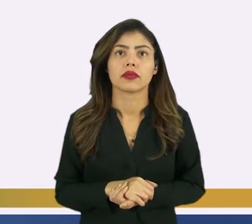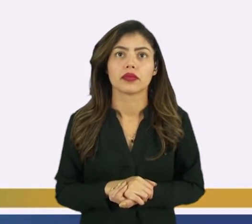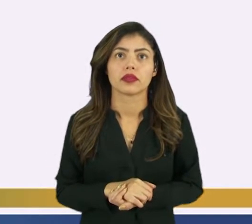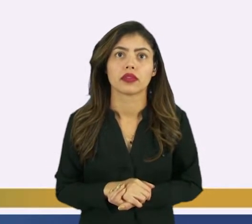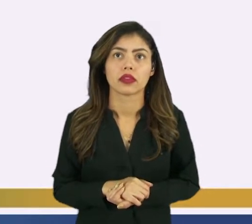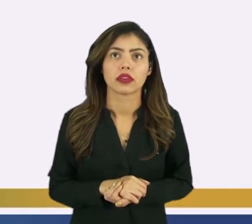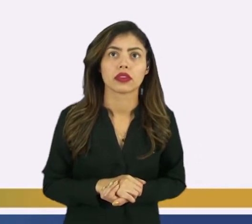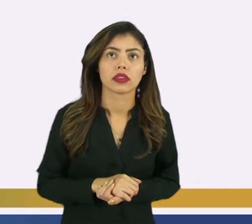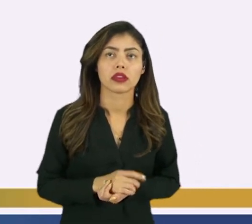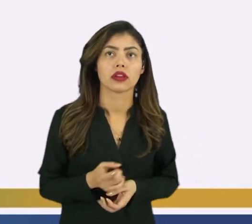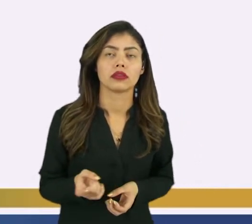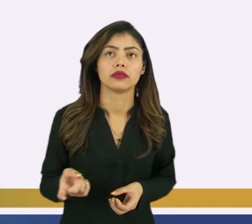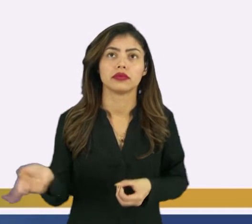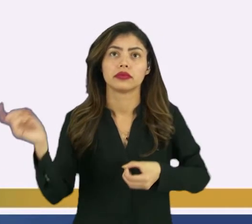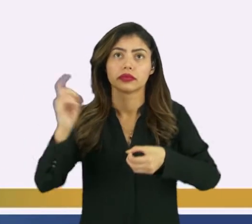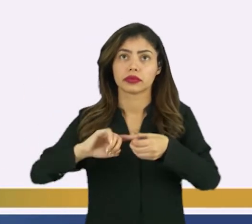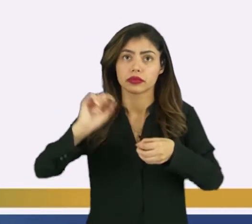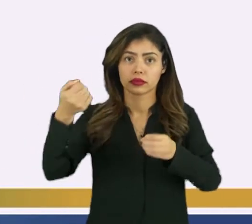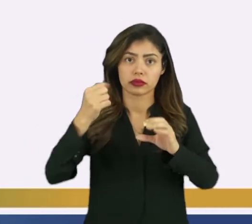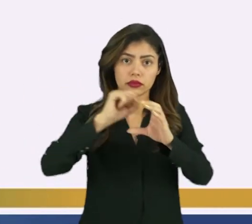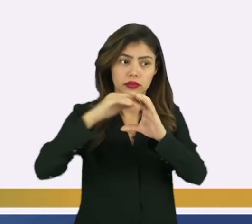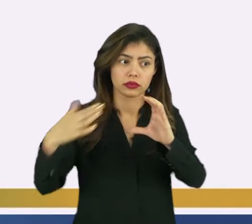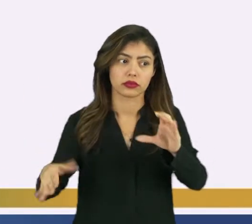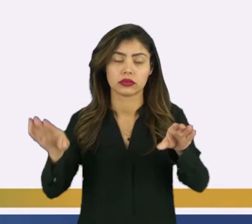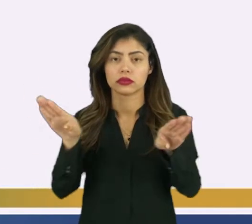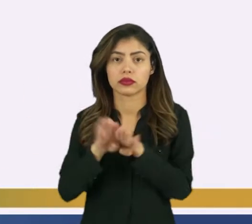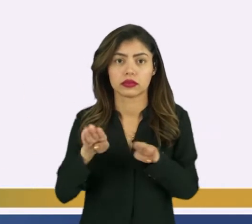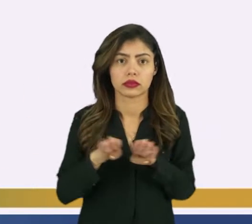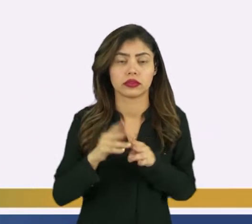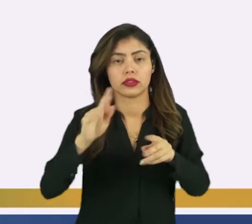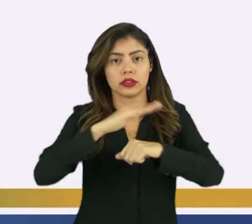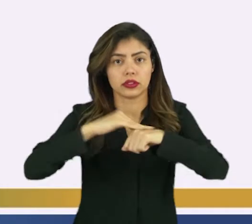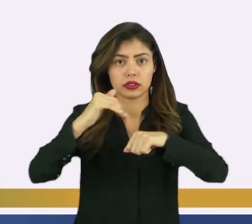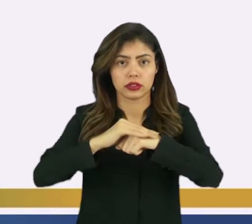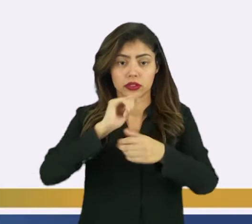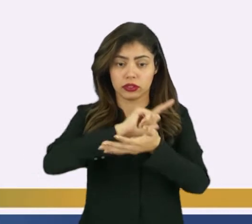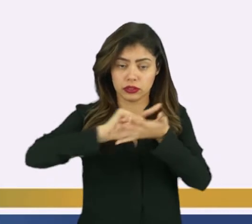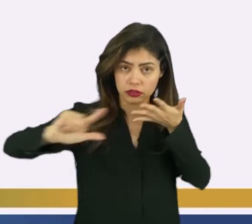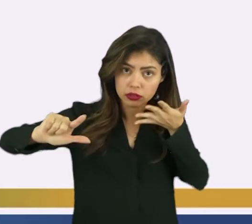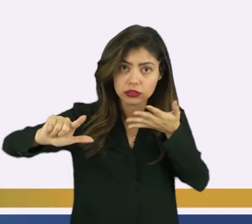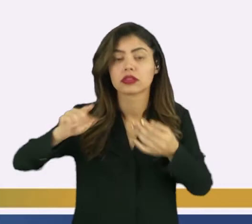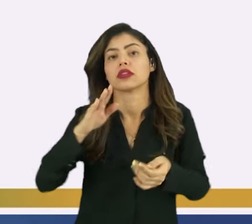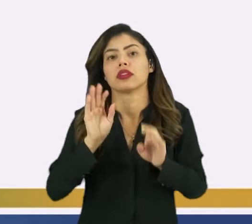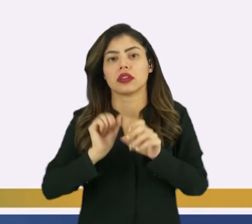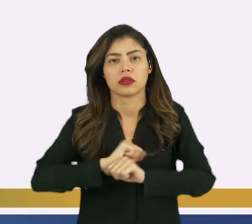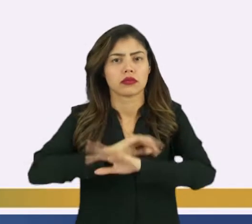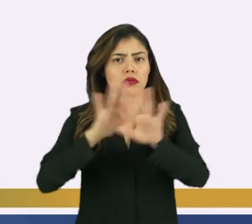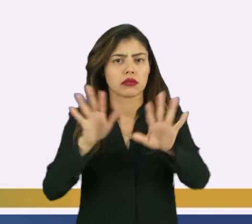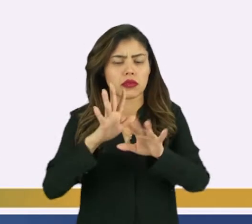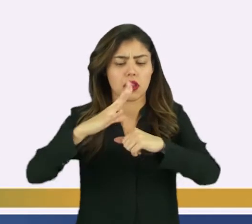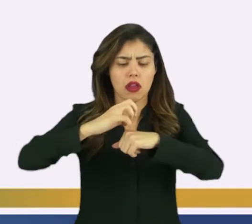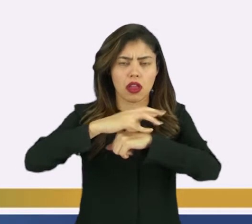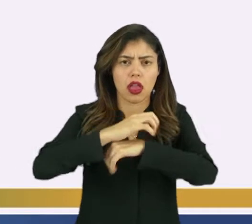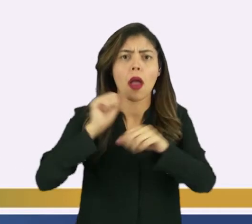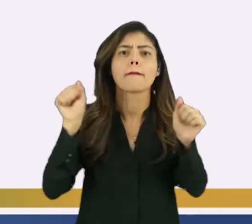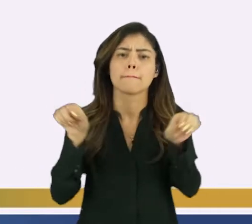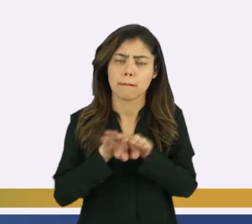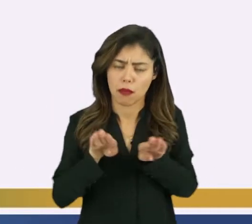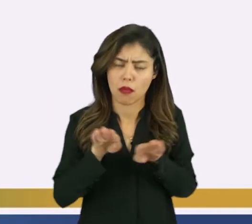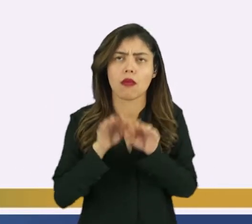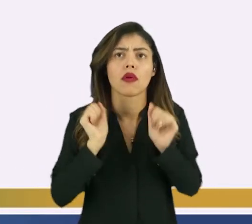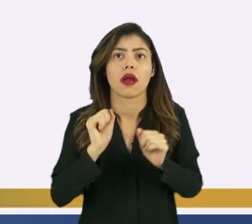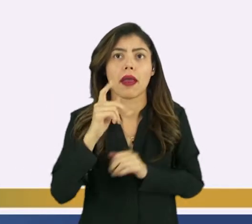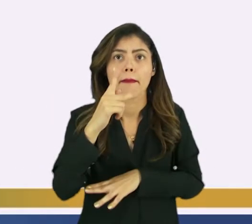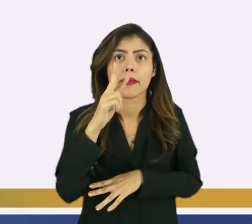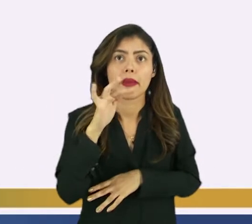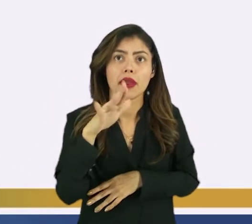aí, voltando aí sobre outras características da pele, como eu já falei, ela é lisa, pode ser vascularizada e bastante